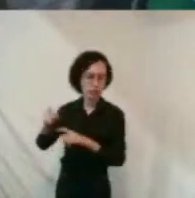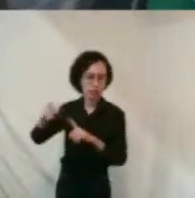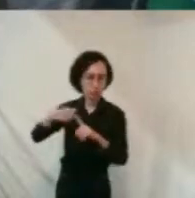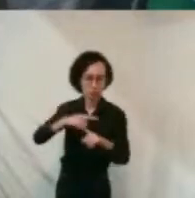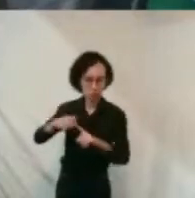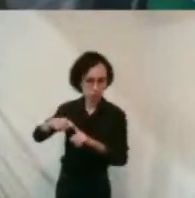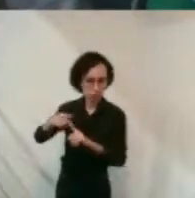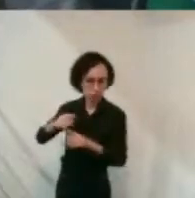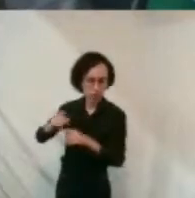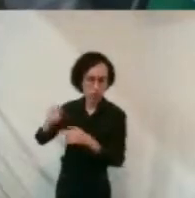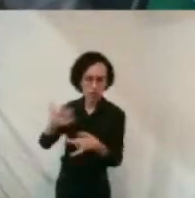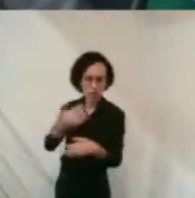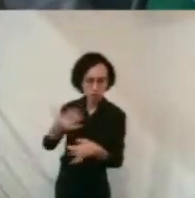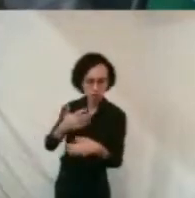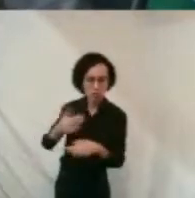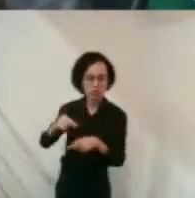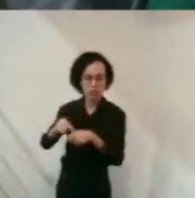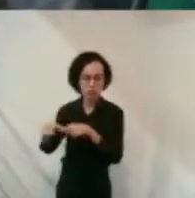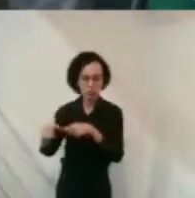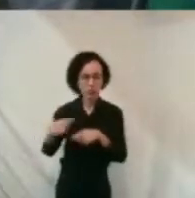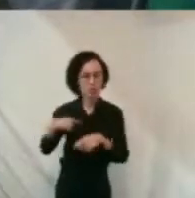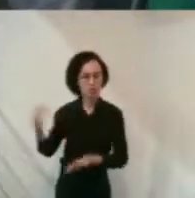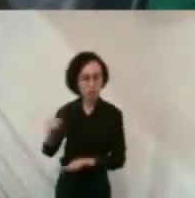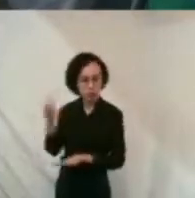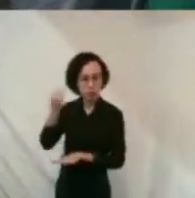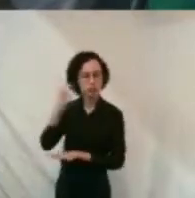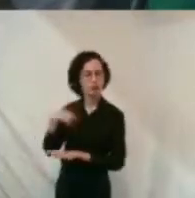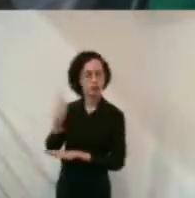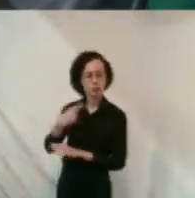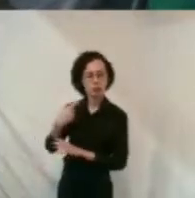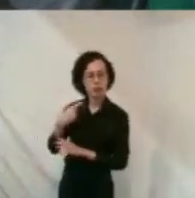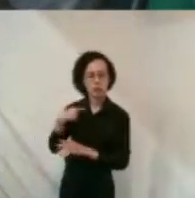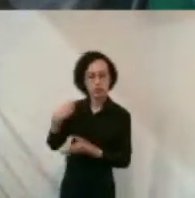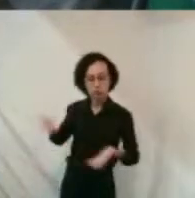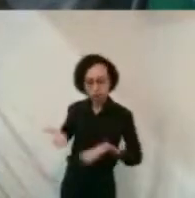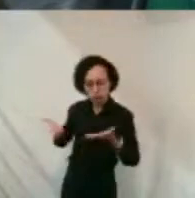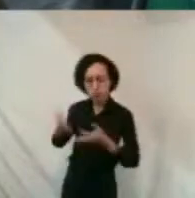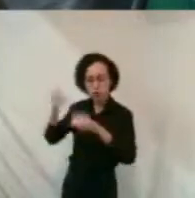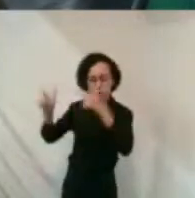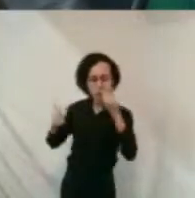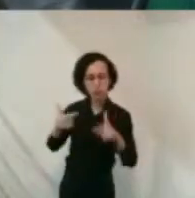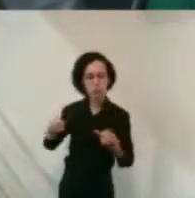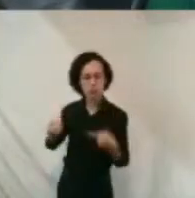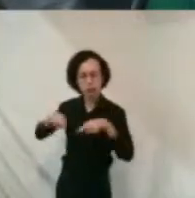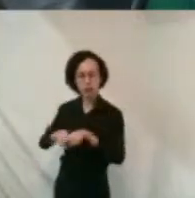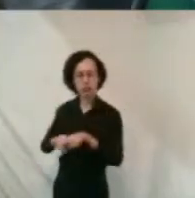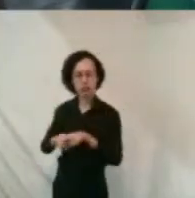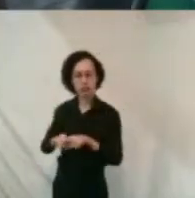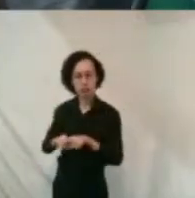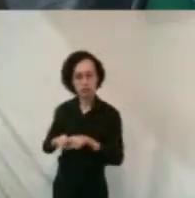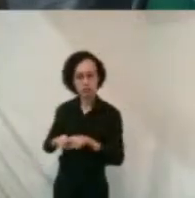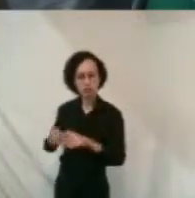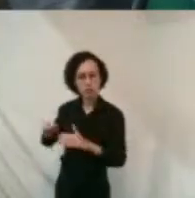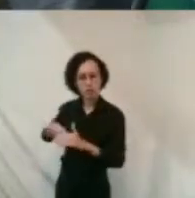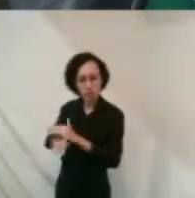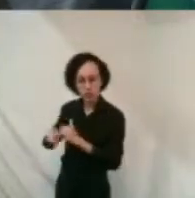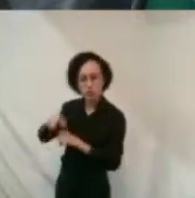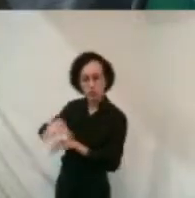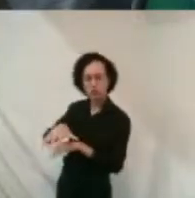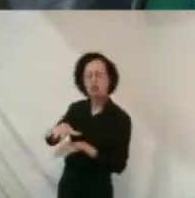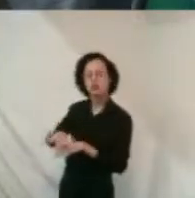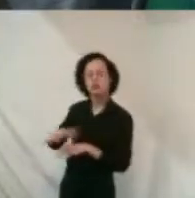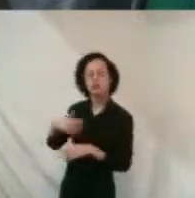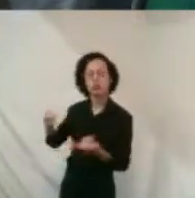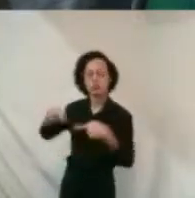coisa maravilhosa. Isso é muito importante. Então, a gente convenceu vários parceiros a investir nessa parceria de encerramento. Como é que a gente faz